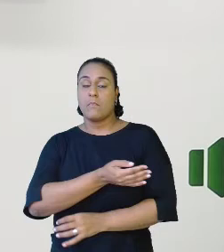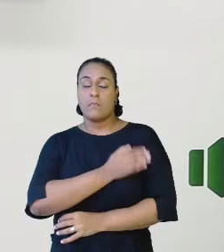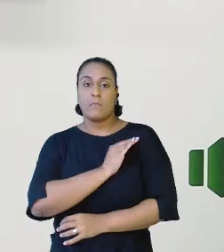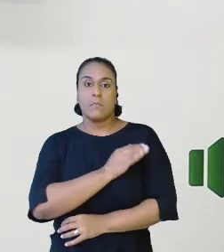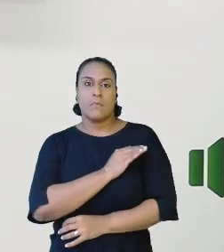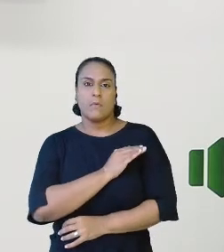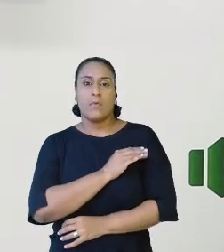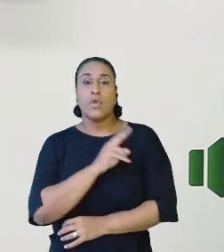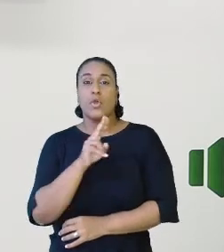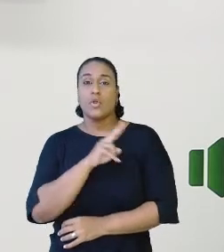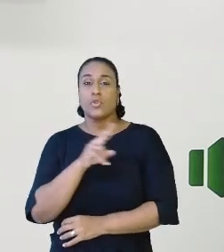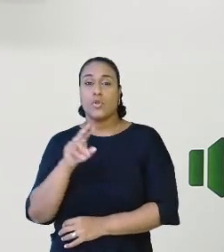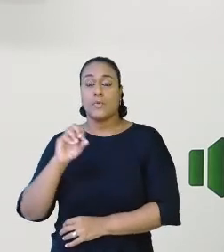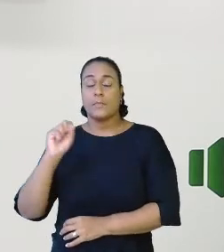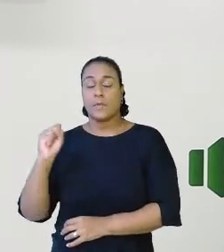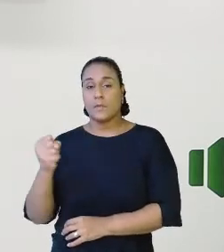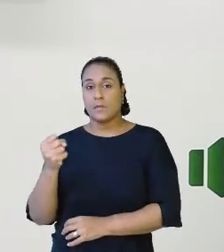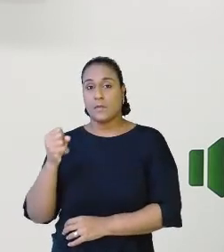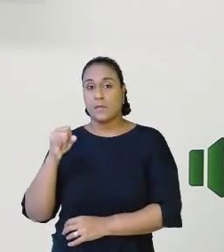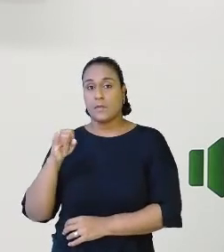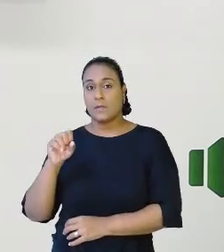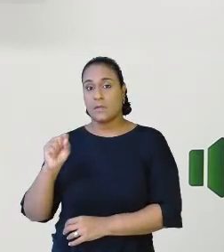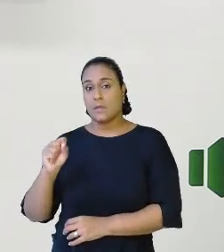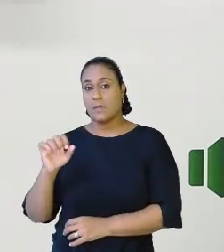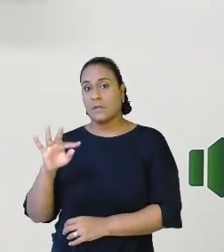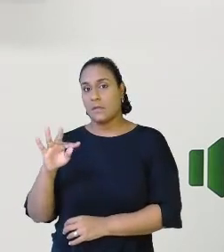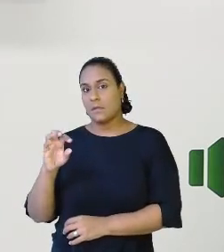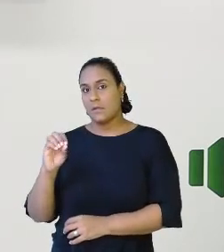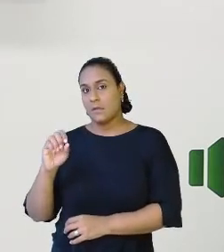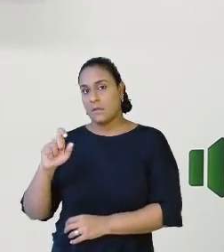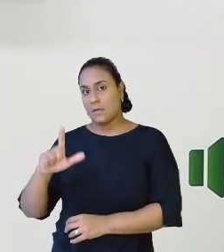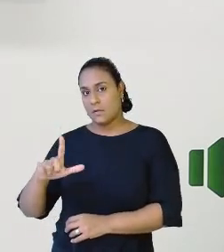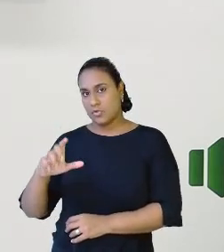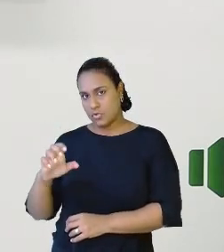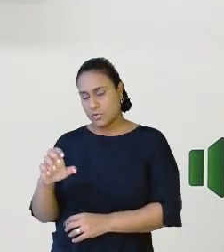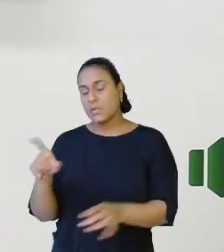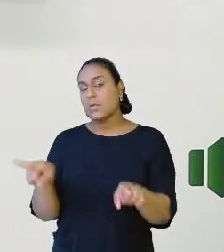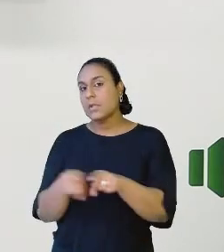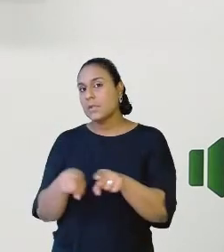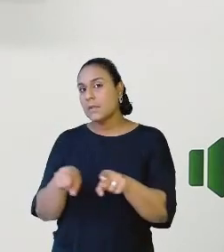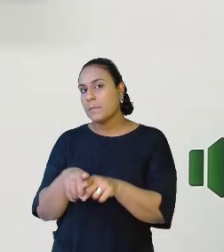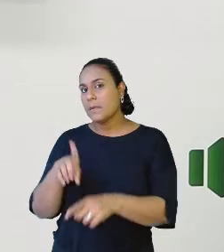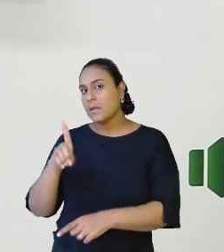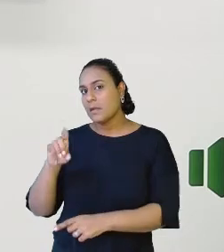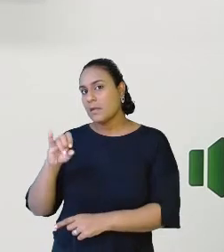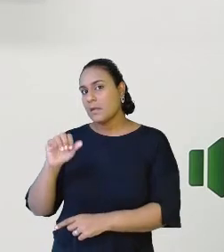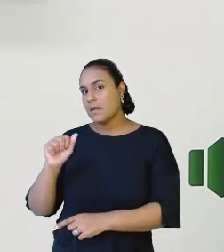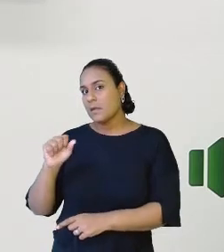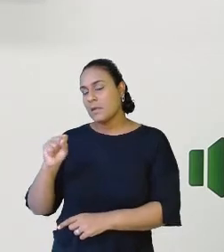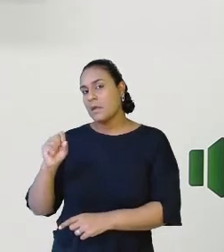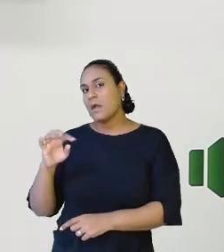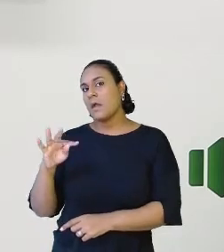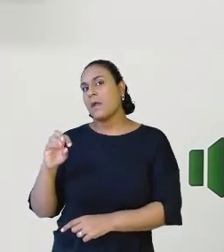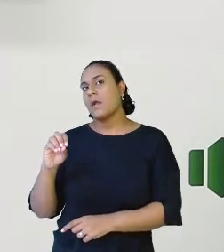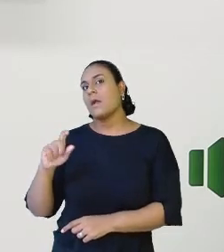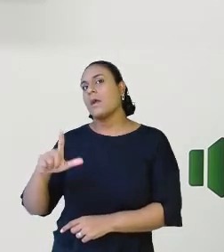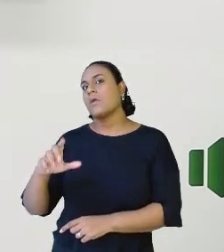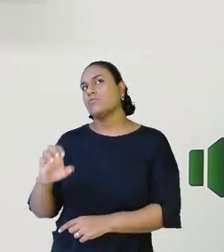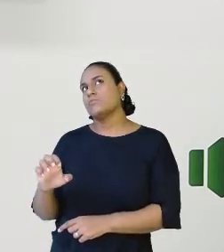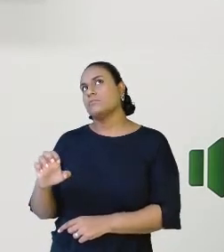é chamado de sístole e diástole. Ele, por ser um músculo, ele pode contrair e